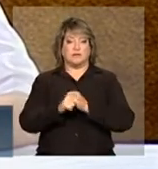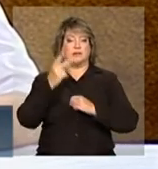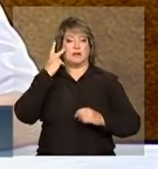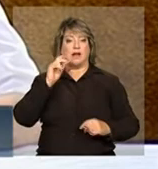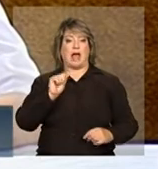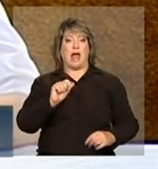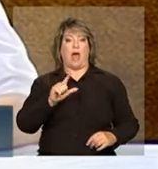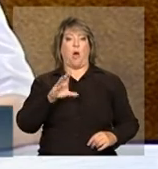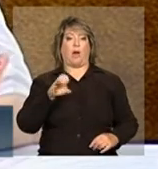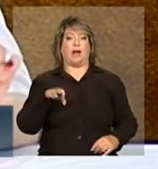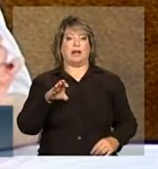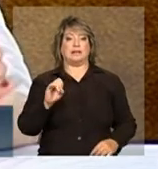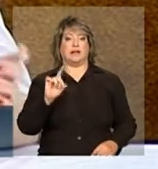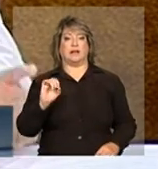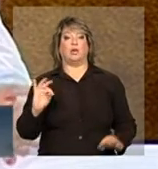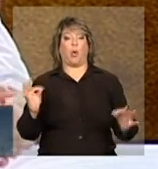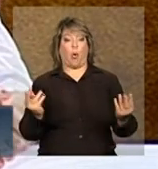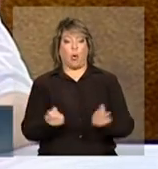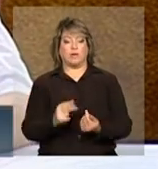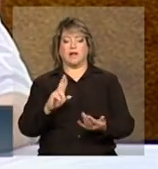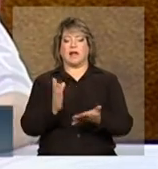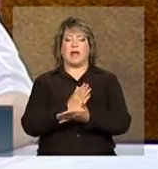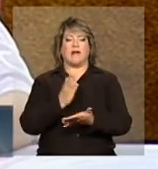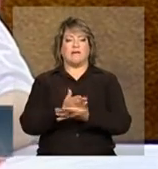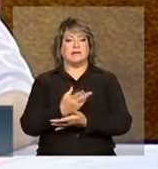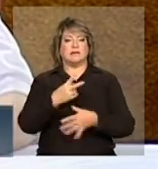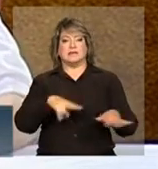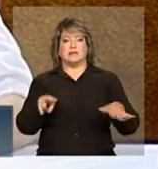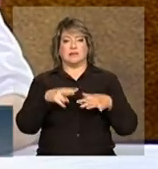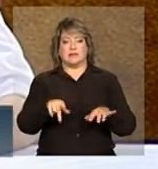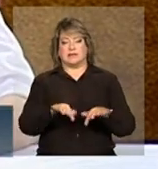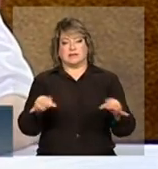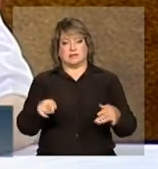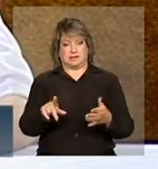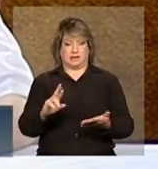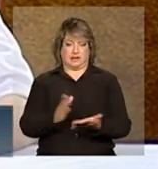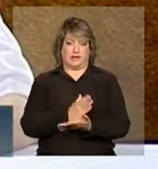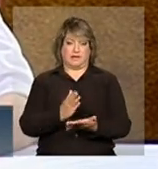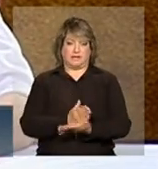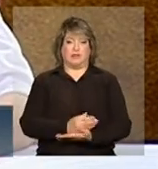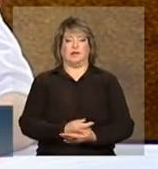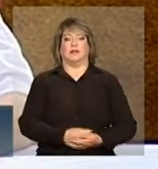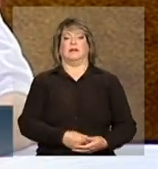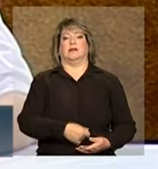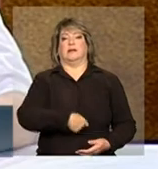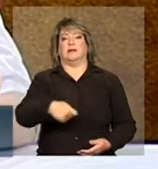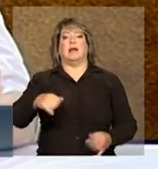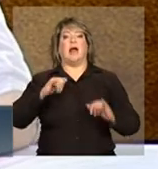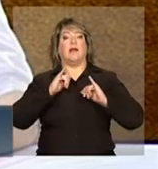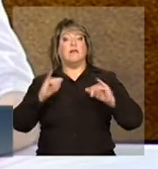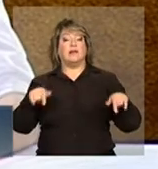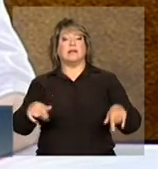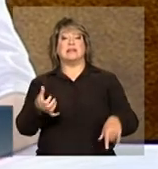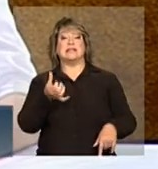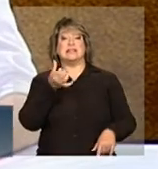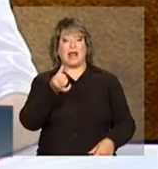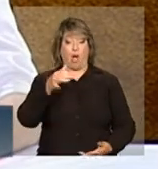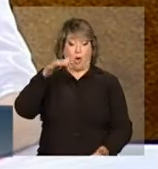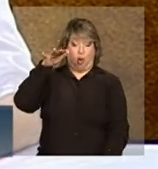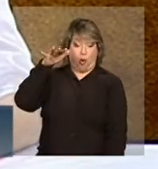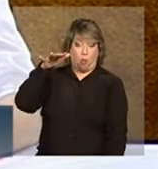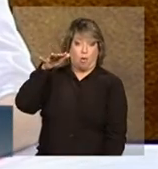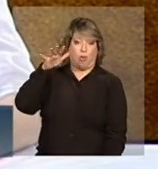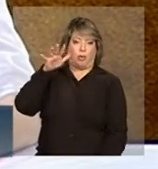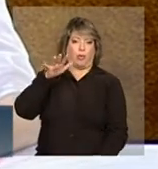revista como essas revistas semanais, nada mais do que aquilo, traduzindo aqueles 6 volumes